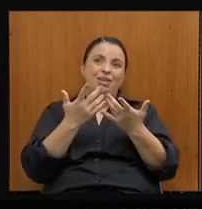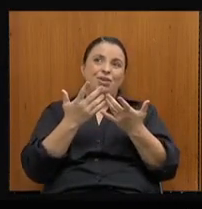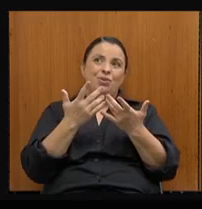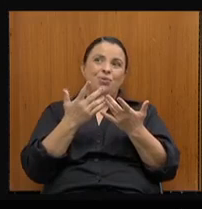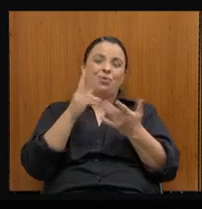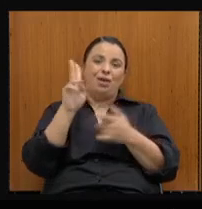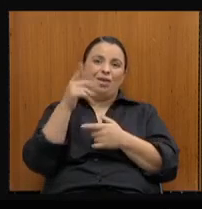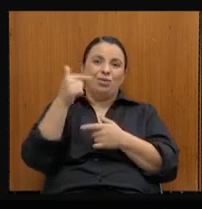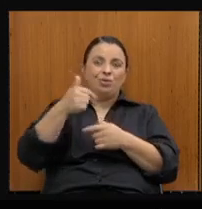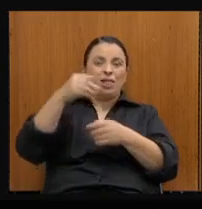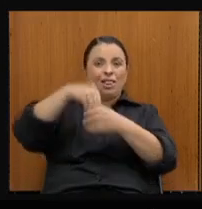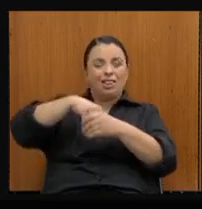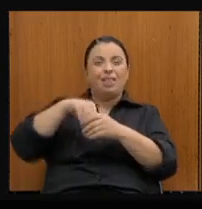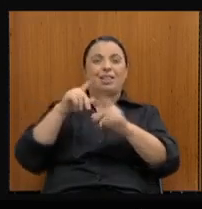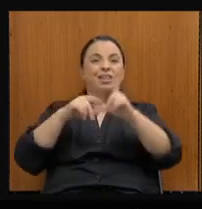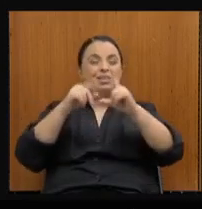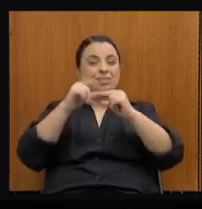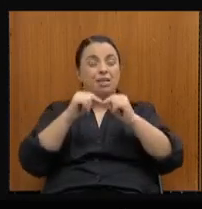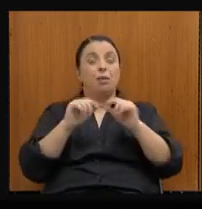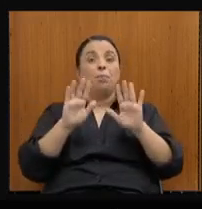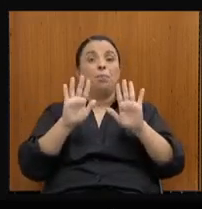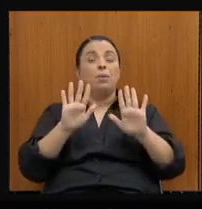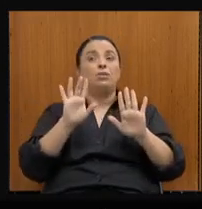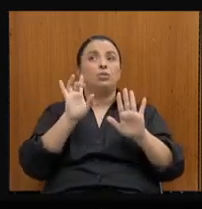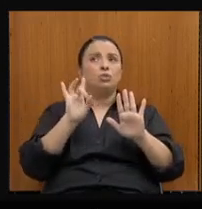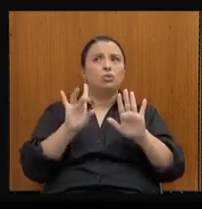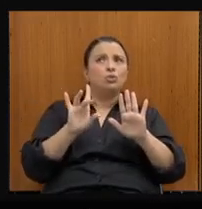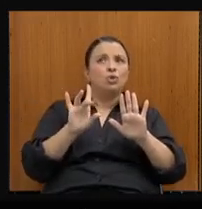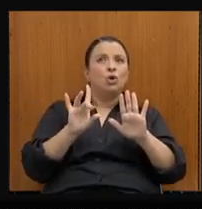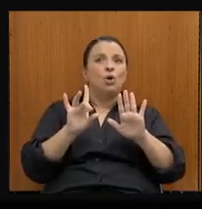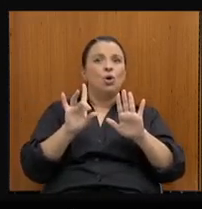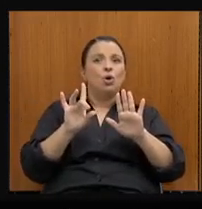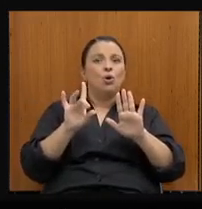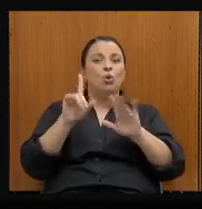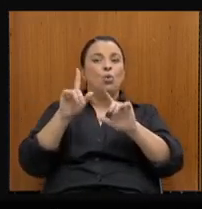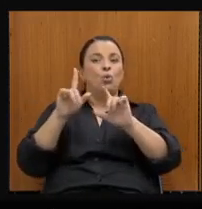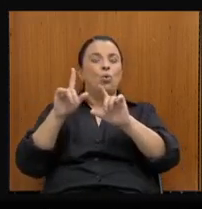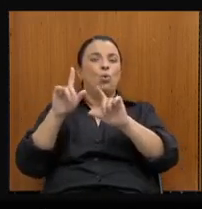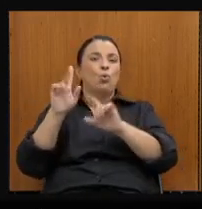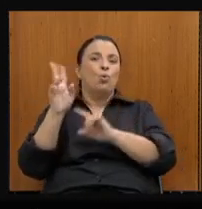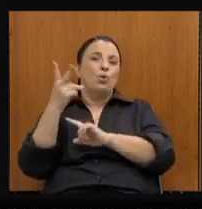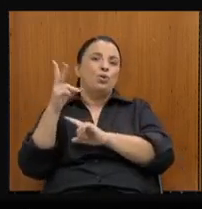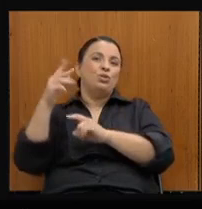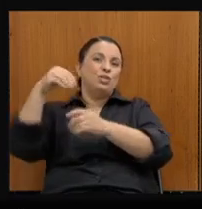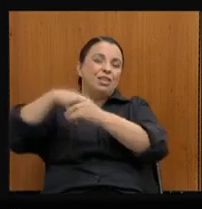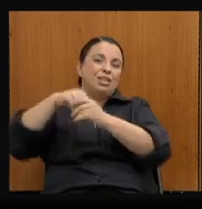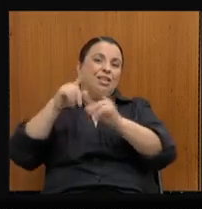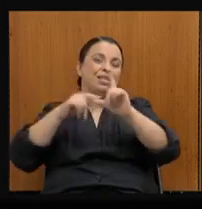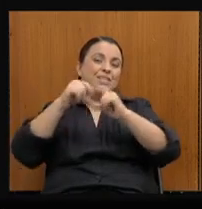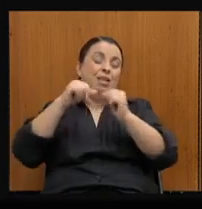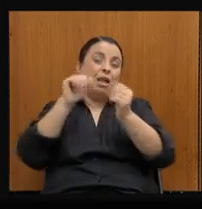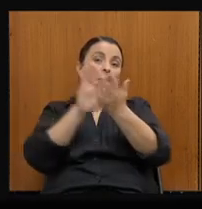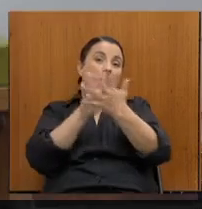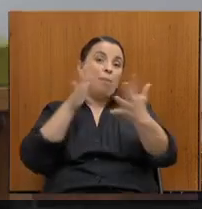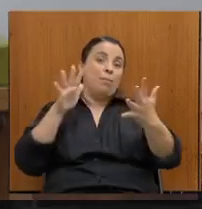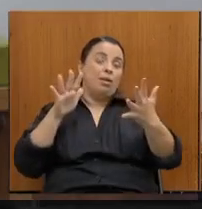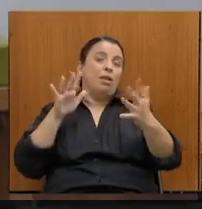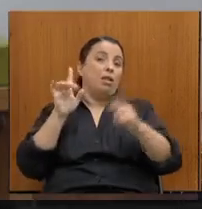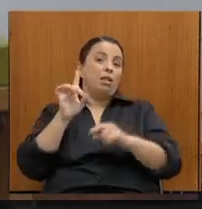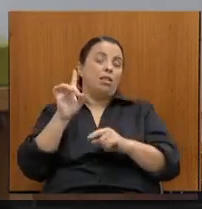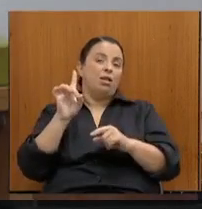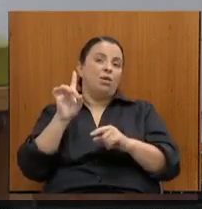estrela mas não é só o hidrogênio que tá na estrela que brilha e tem um uma nova